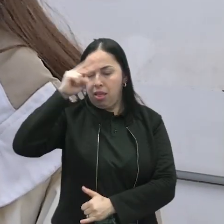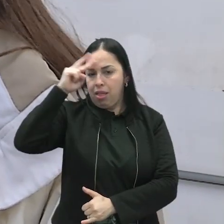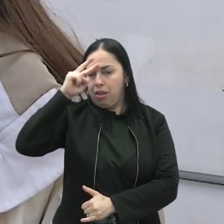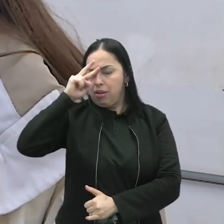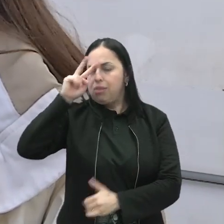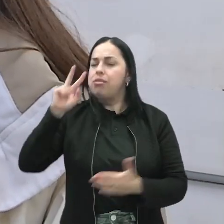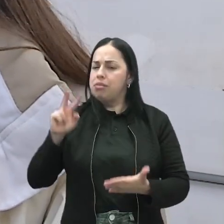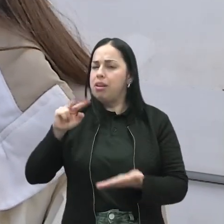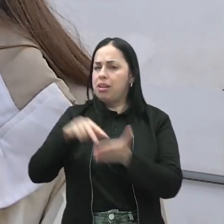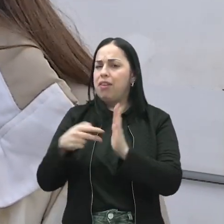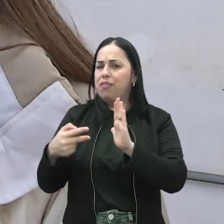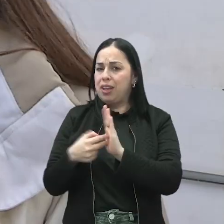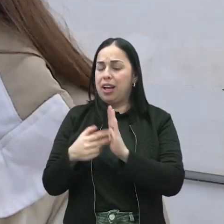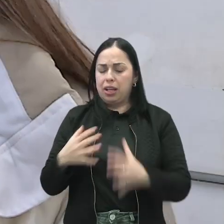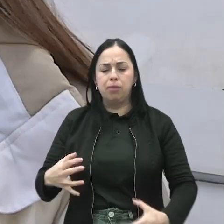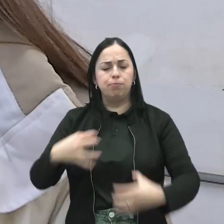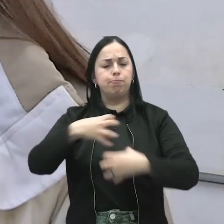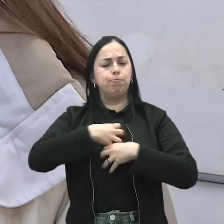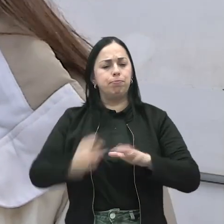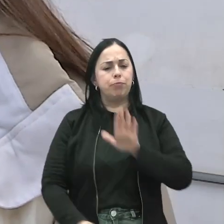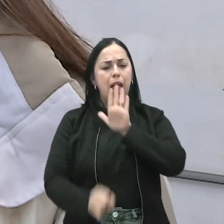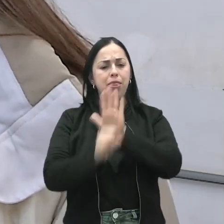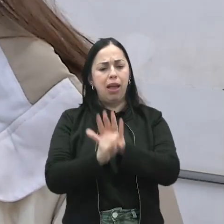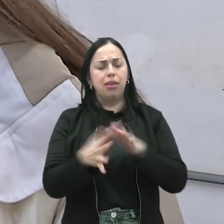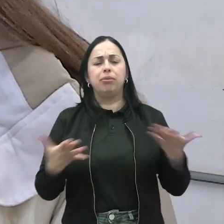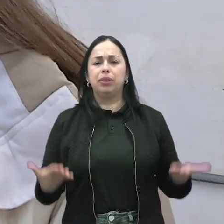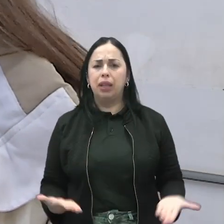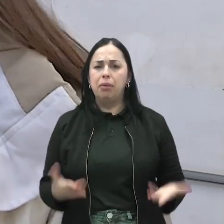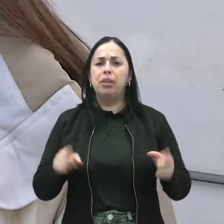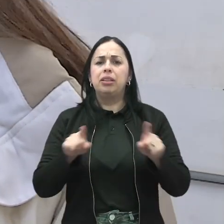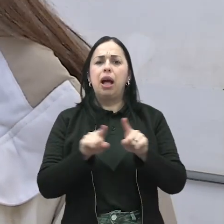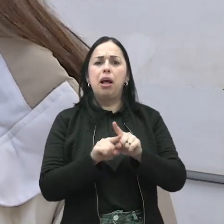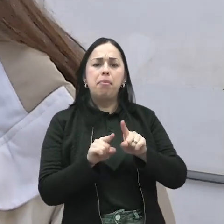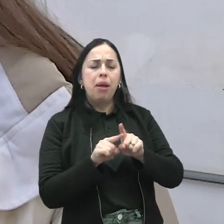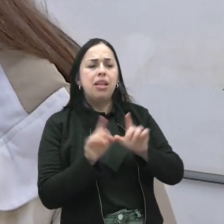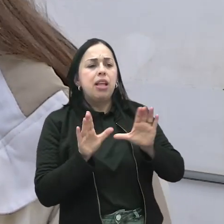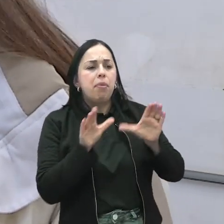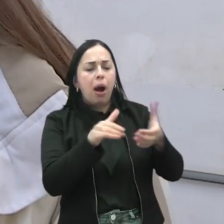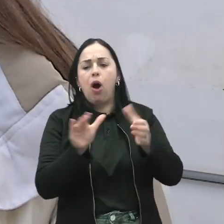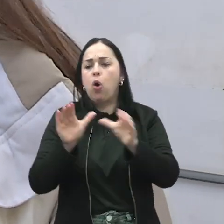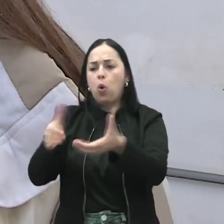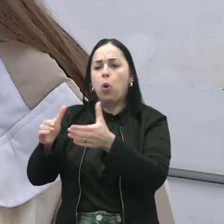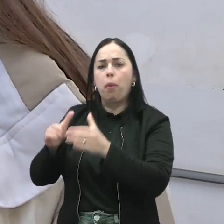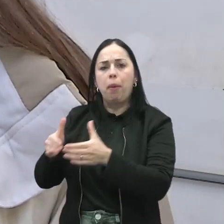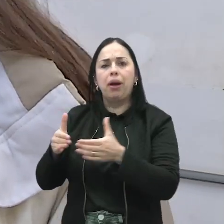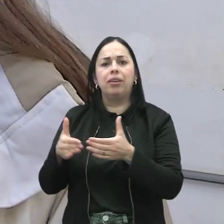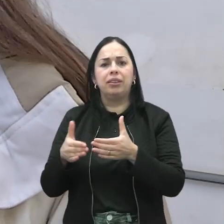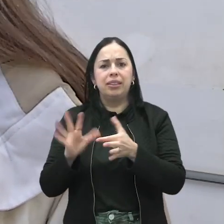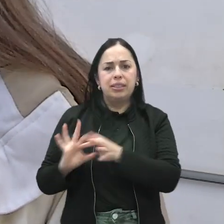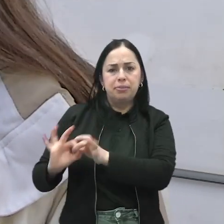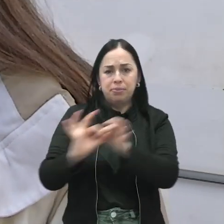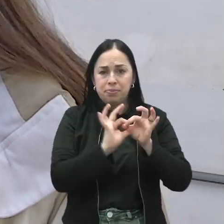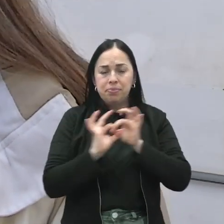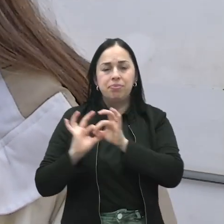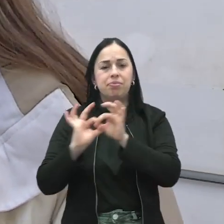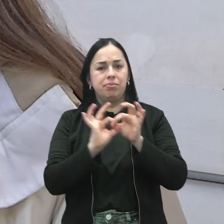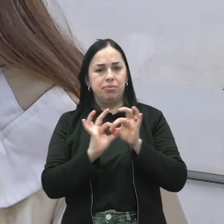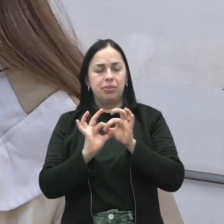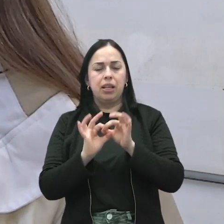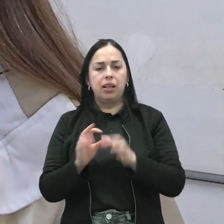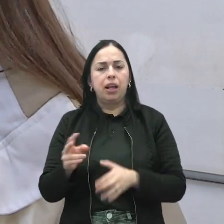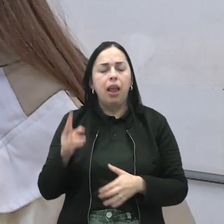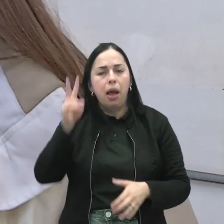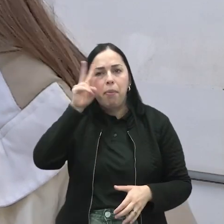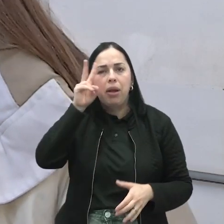é a significação desse pertencimento, dos grupos sociais que formam a nossa coletividade,